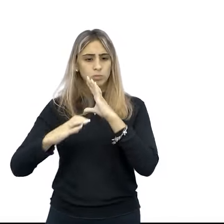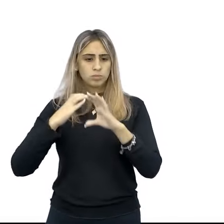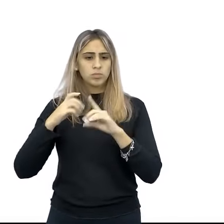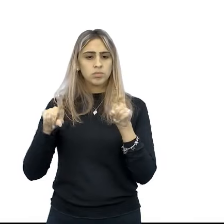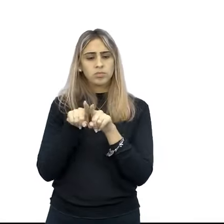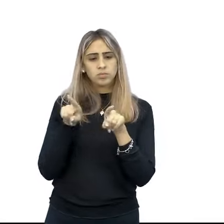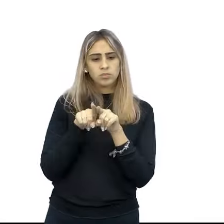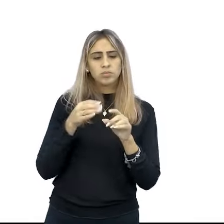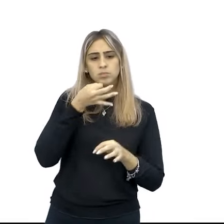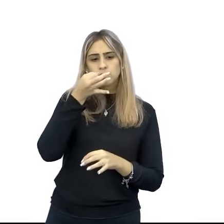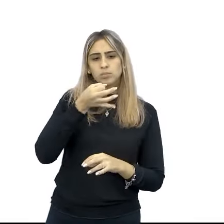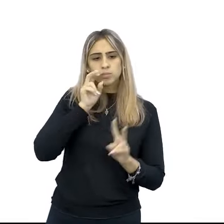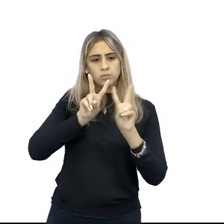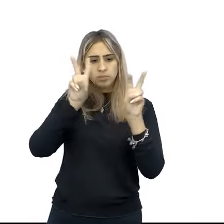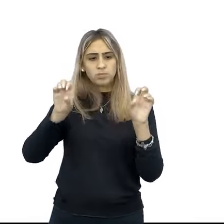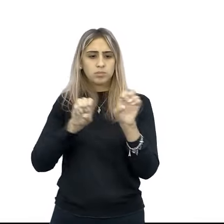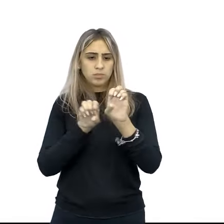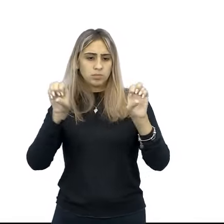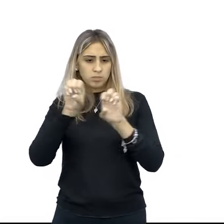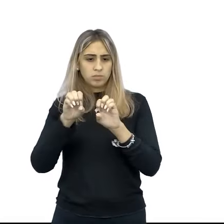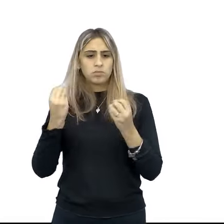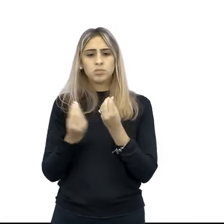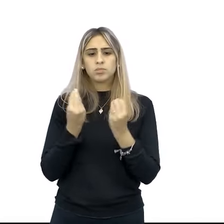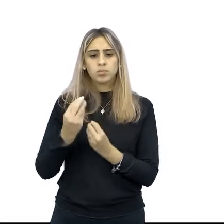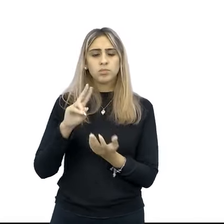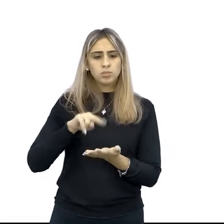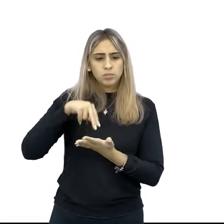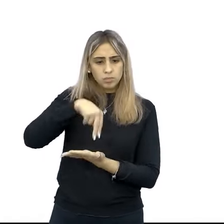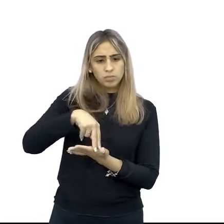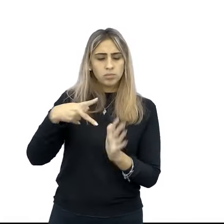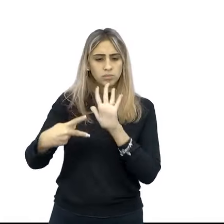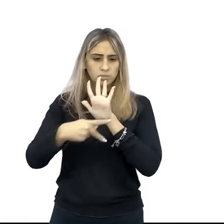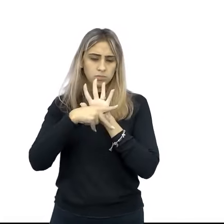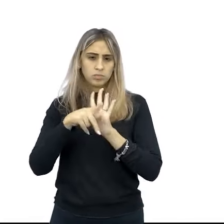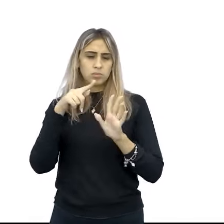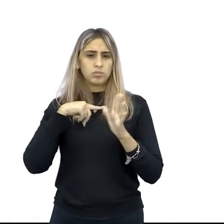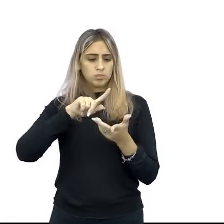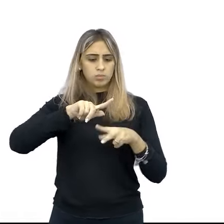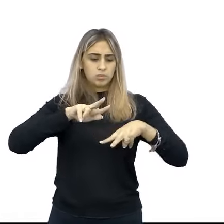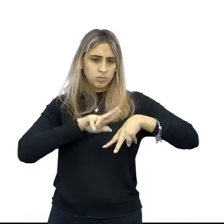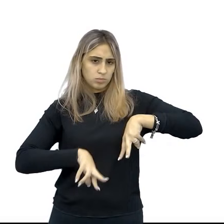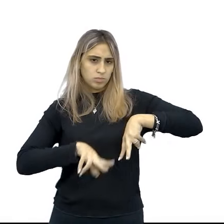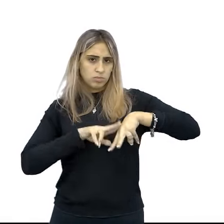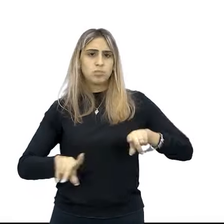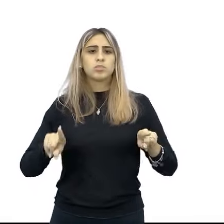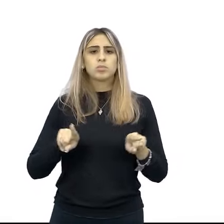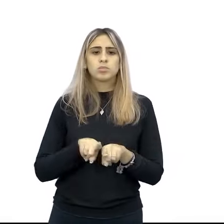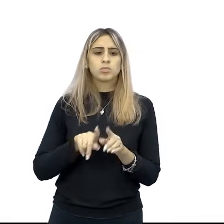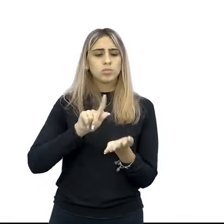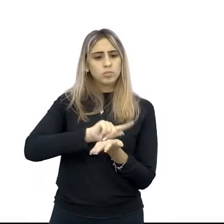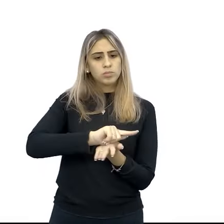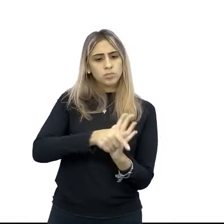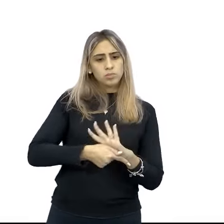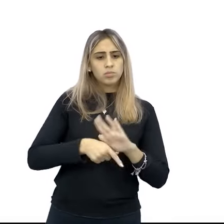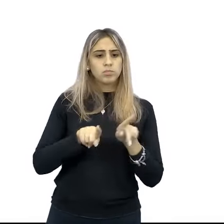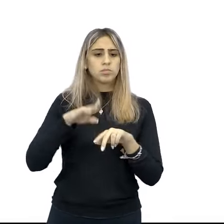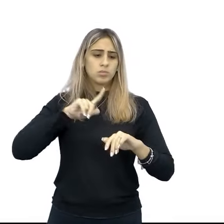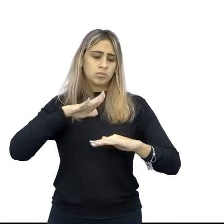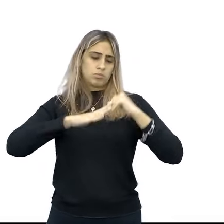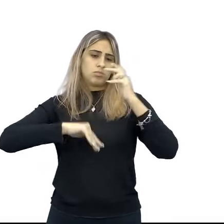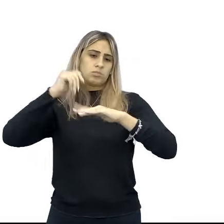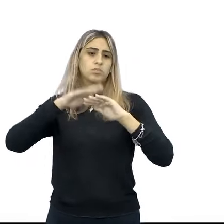e o assunto, tema, estrutura composicional e estilo do gênero, e também eles mobilizam a